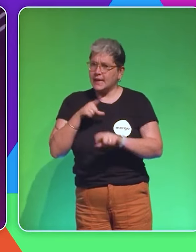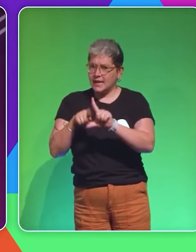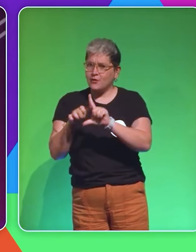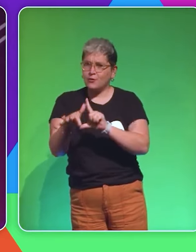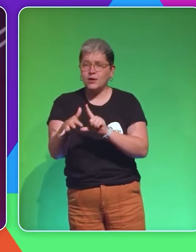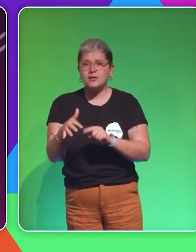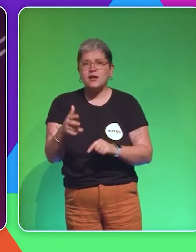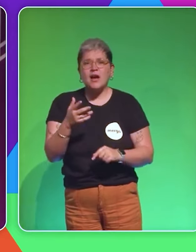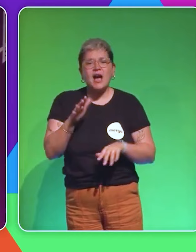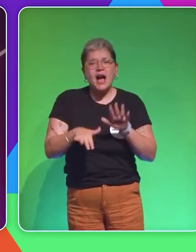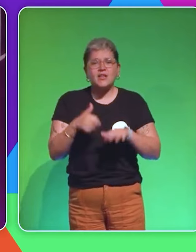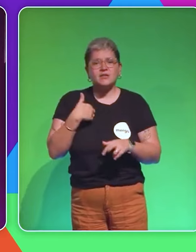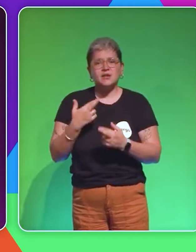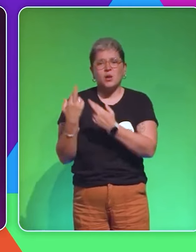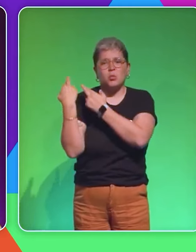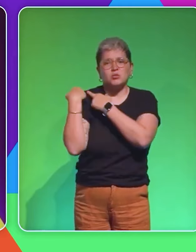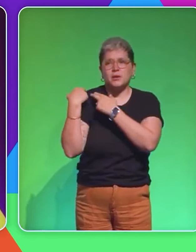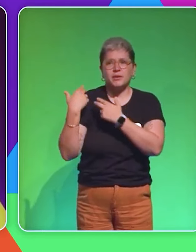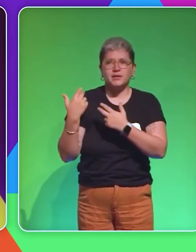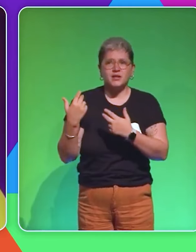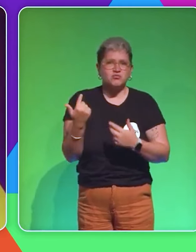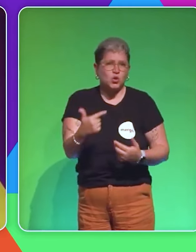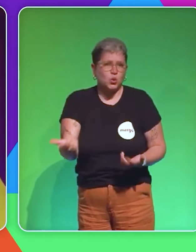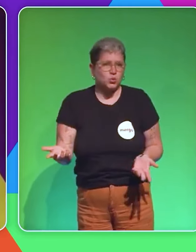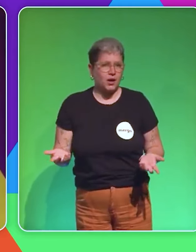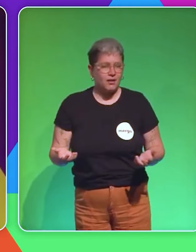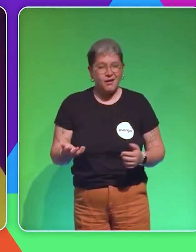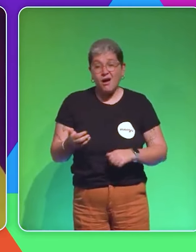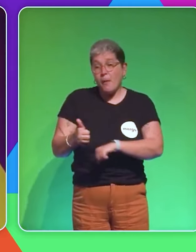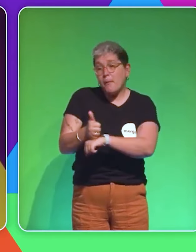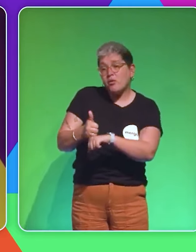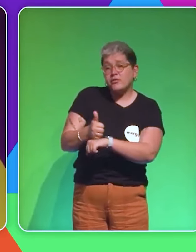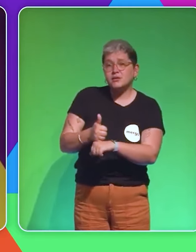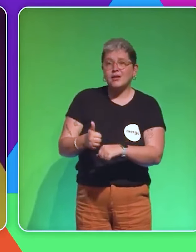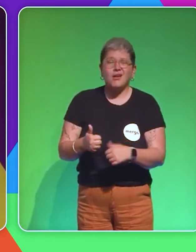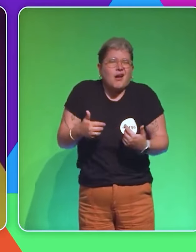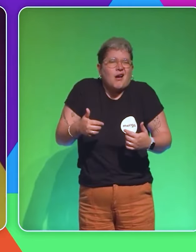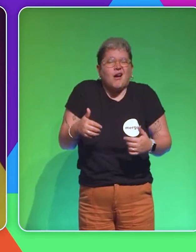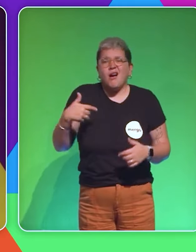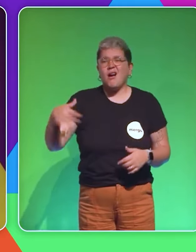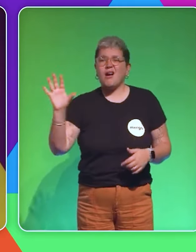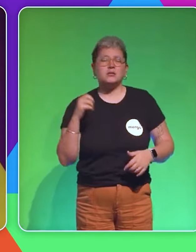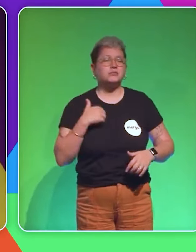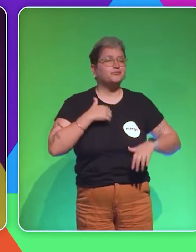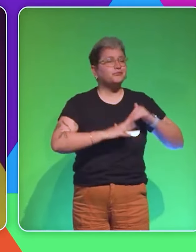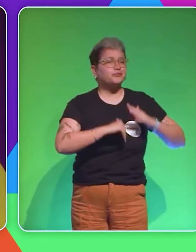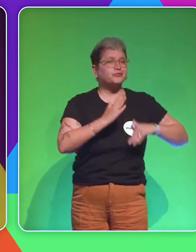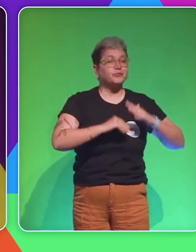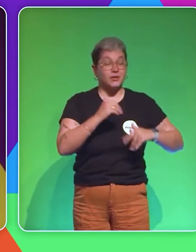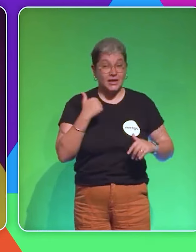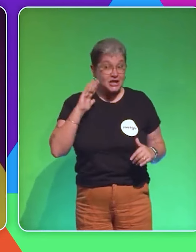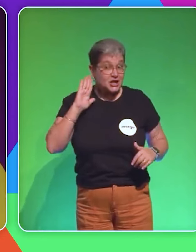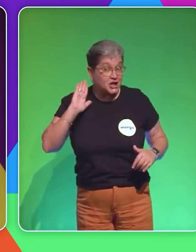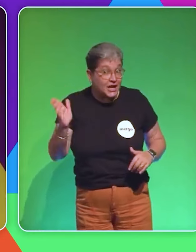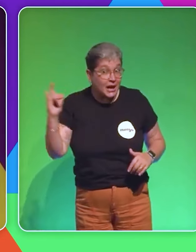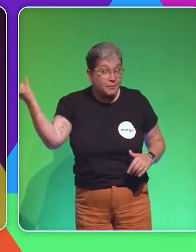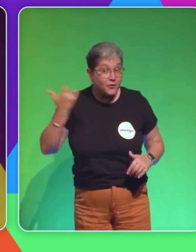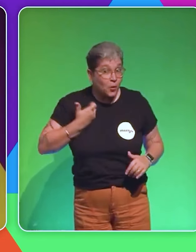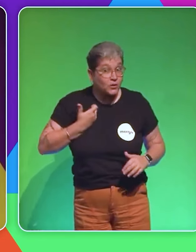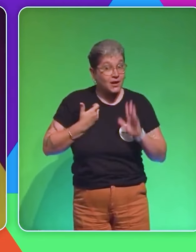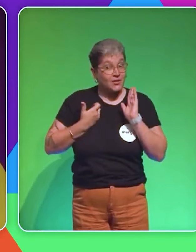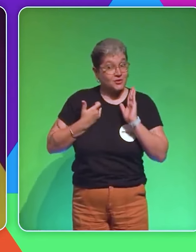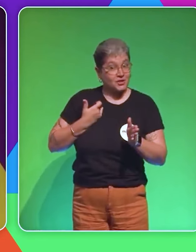responsabilidade com a com a sua com a sua profissão pega ação já aconteceu deu de eu saber assim na boca miúda